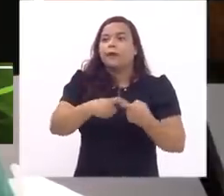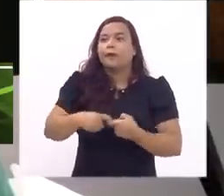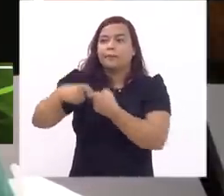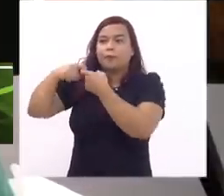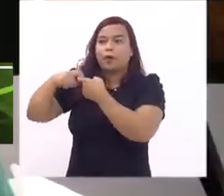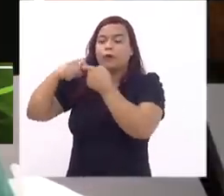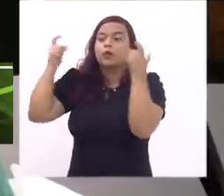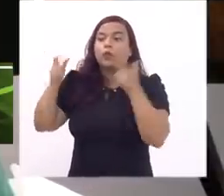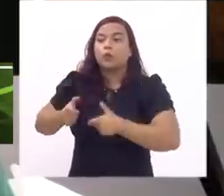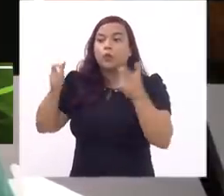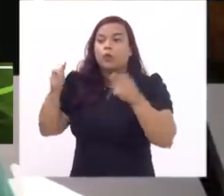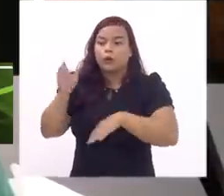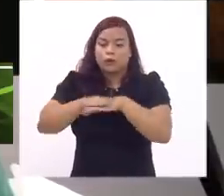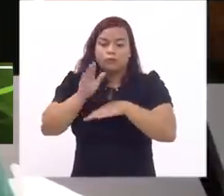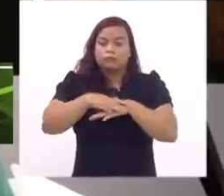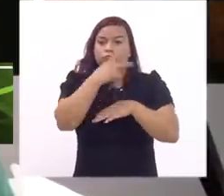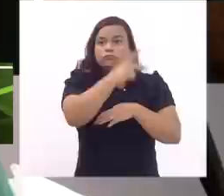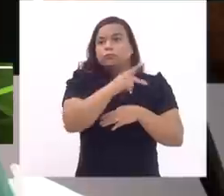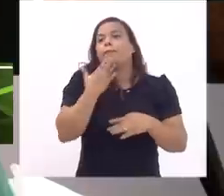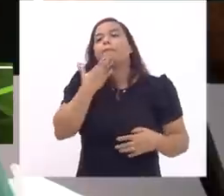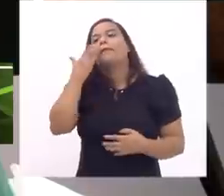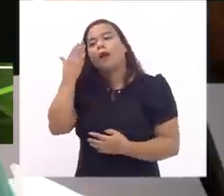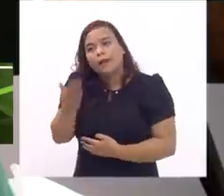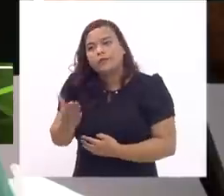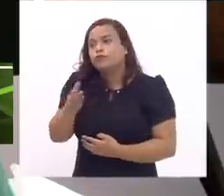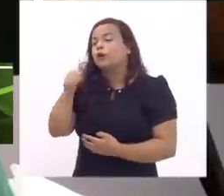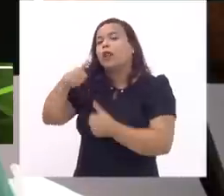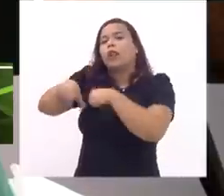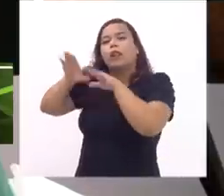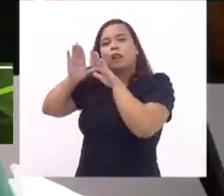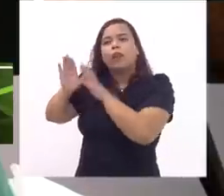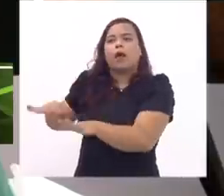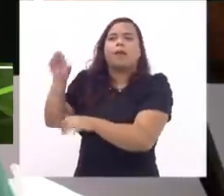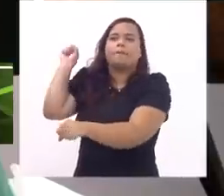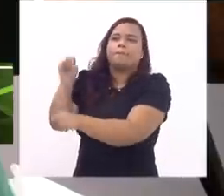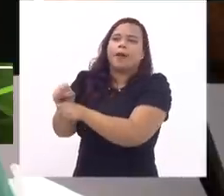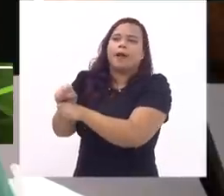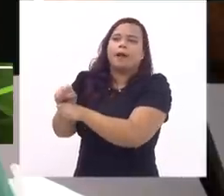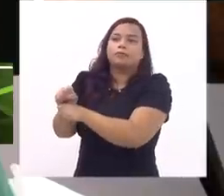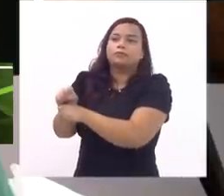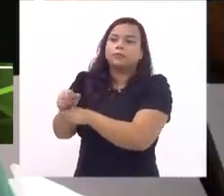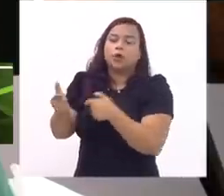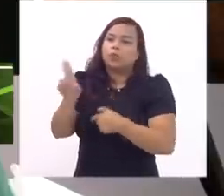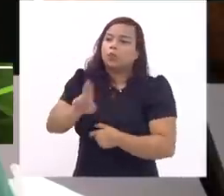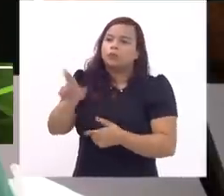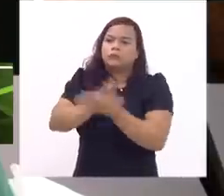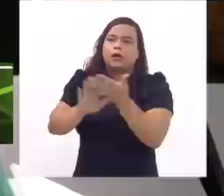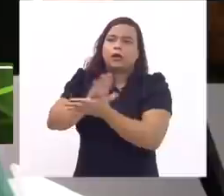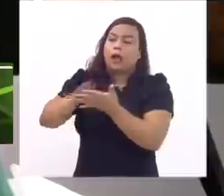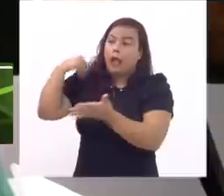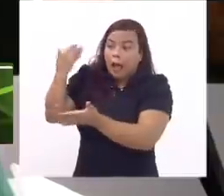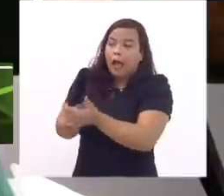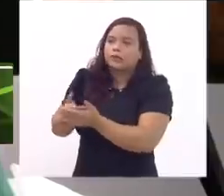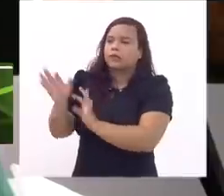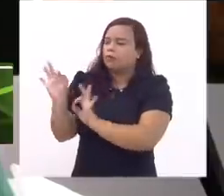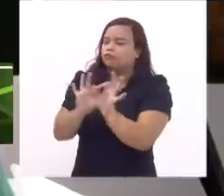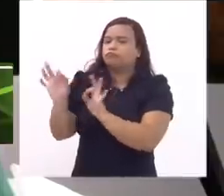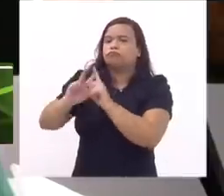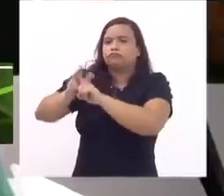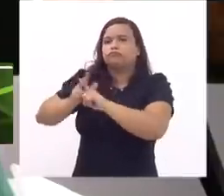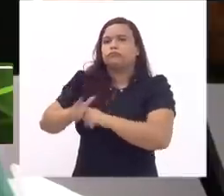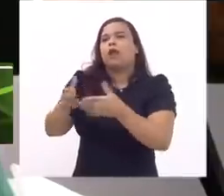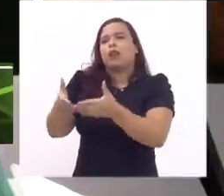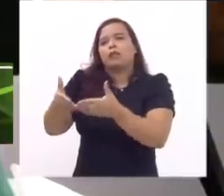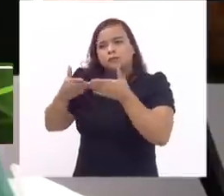local de sua conveniência, onde o veículo ficará inerte até a devida regulamentação, isto é, o